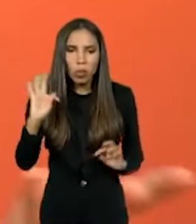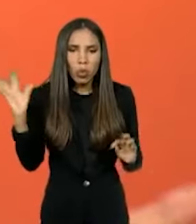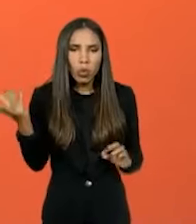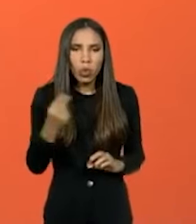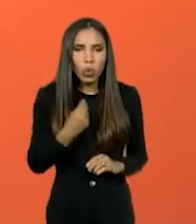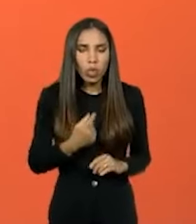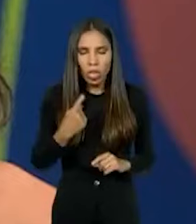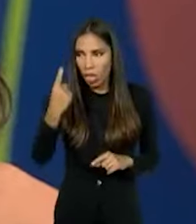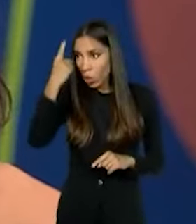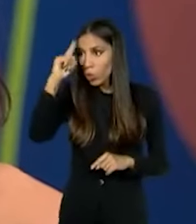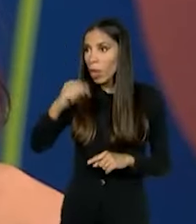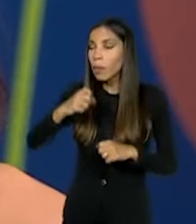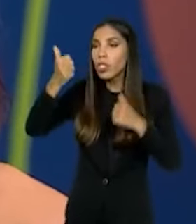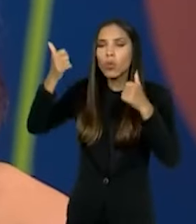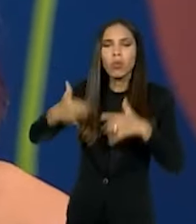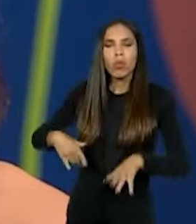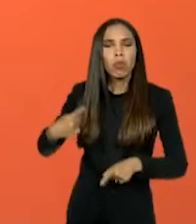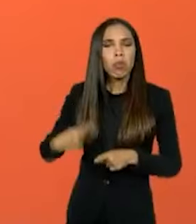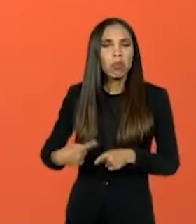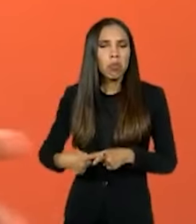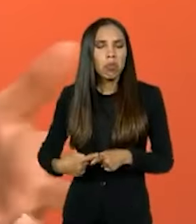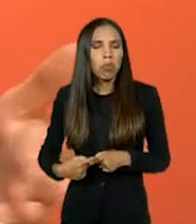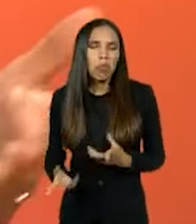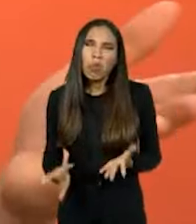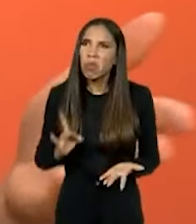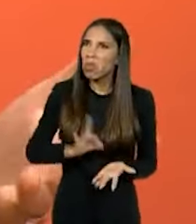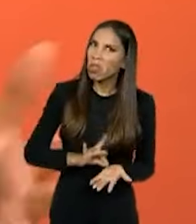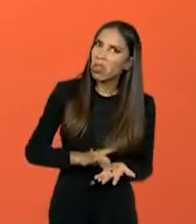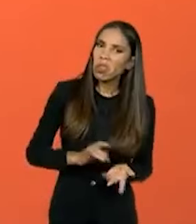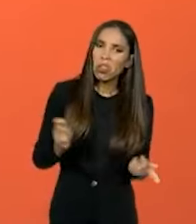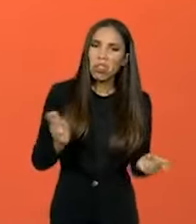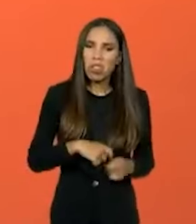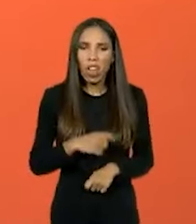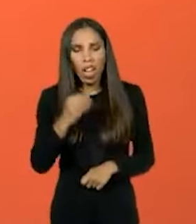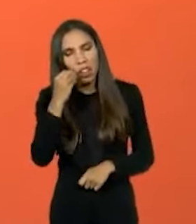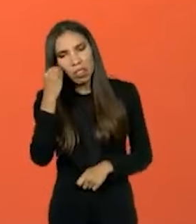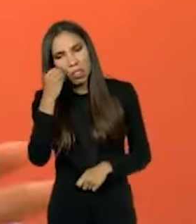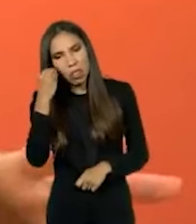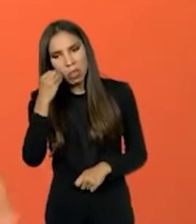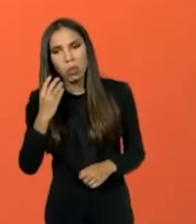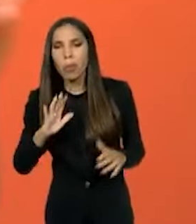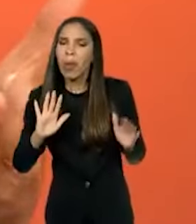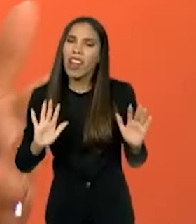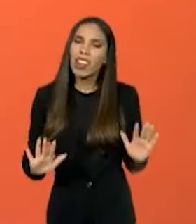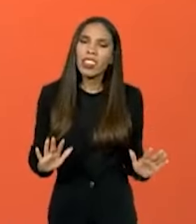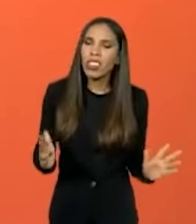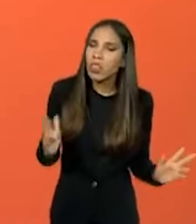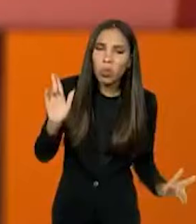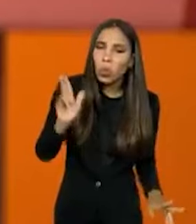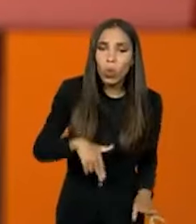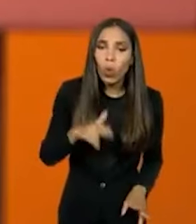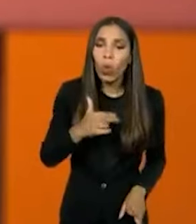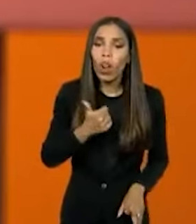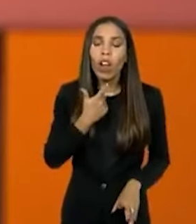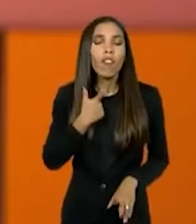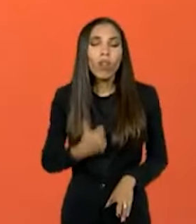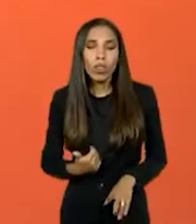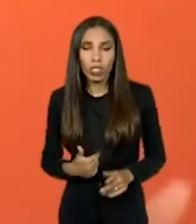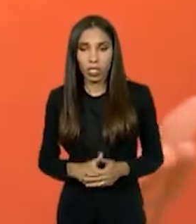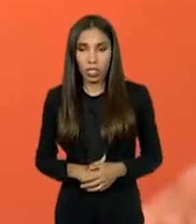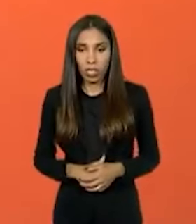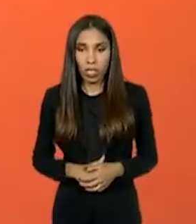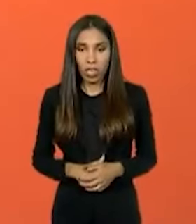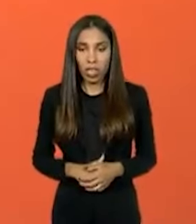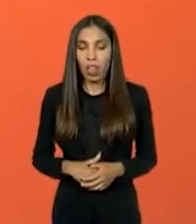ele não sabia dizer por quê ele até ficava assim é verdade eu poderia experimentar alguma coisa né mas nunca teve vontade e aí